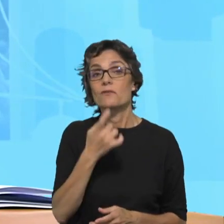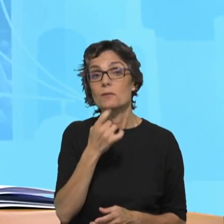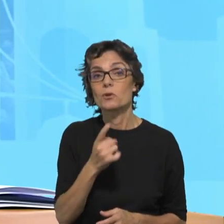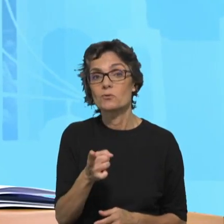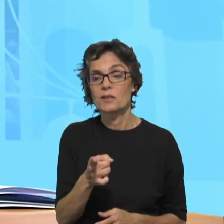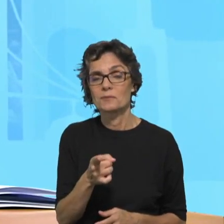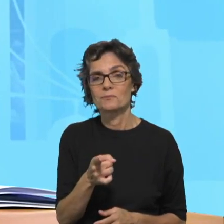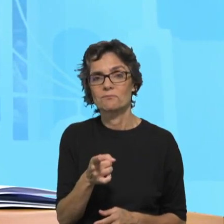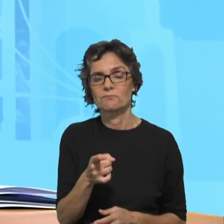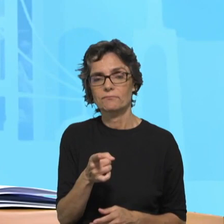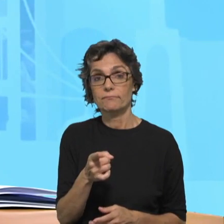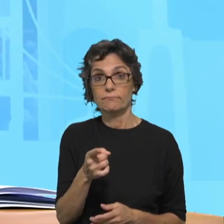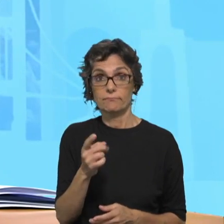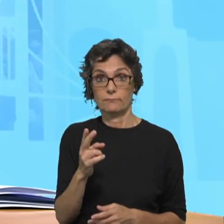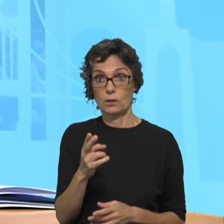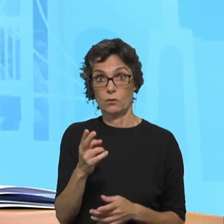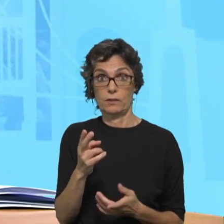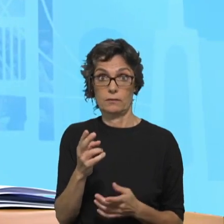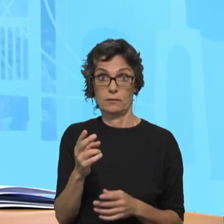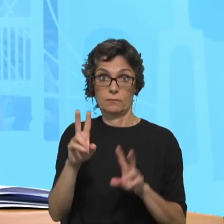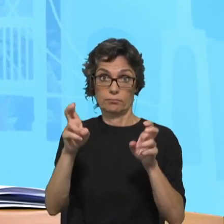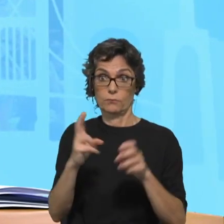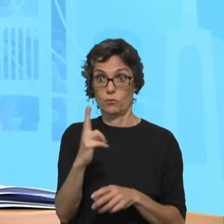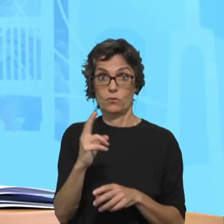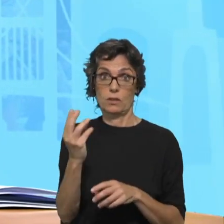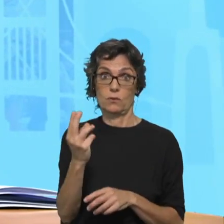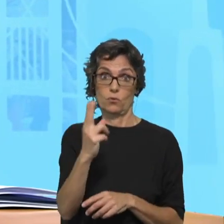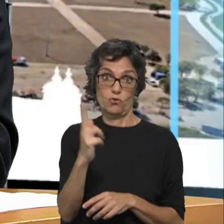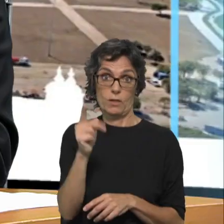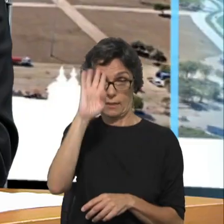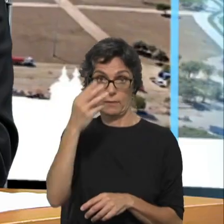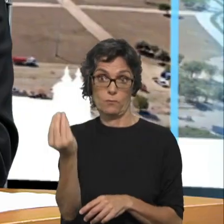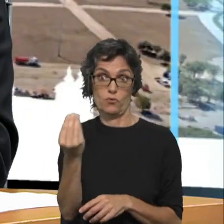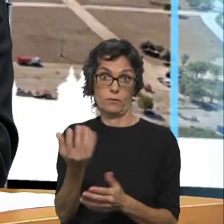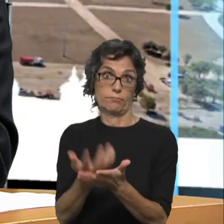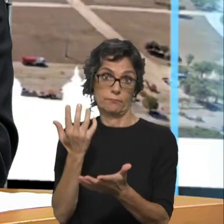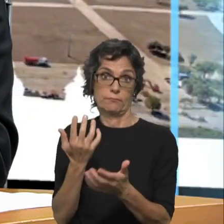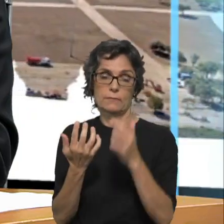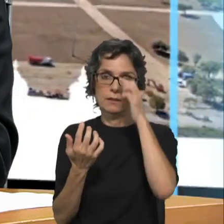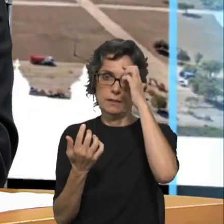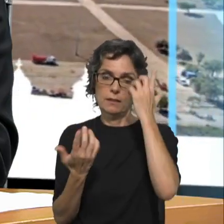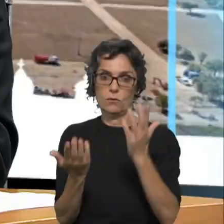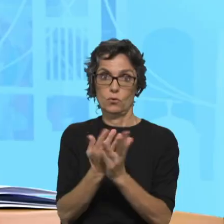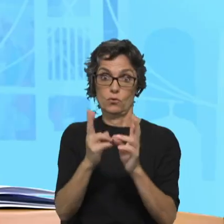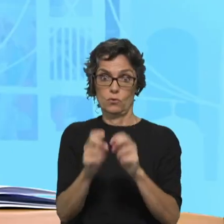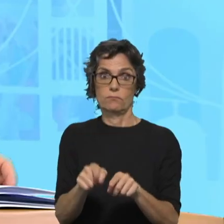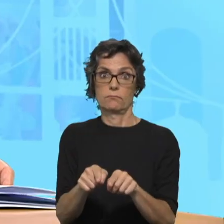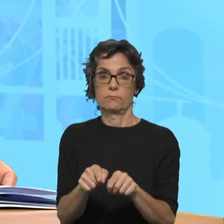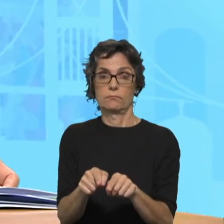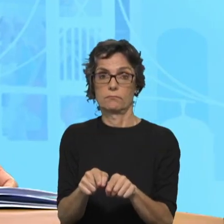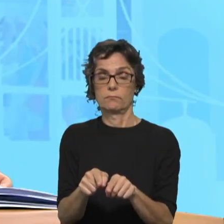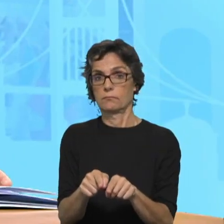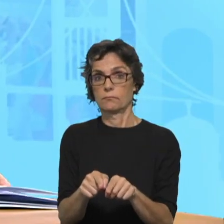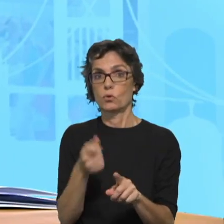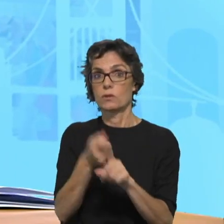de facto, em que o tema da juventude é central, que este estudo, que